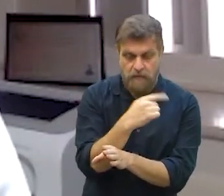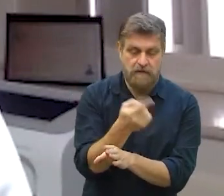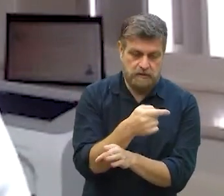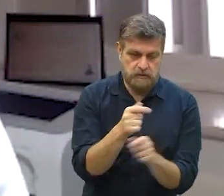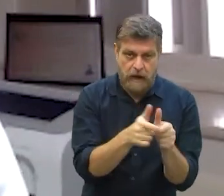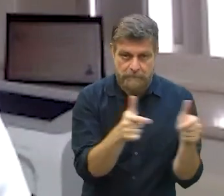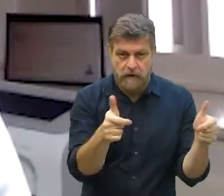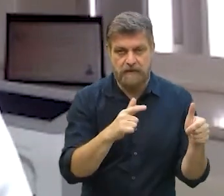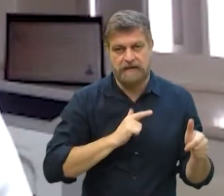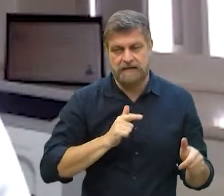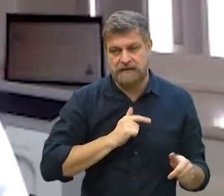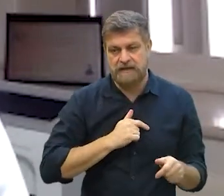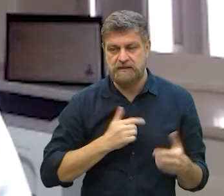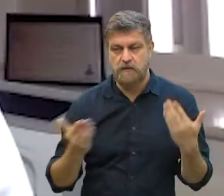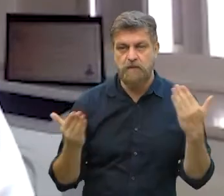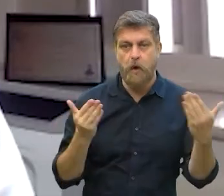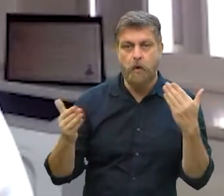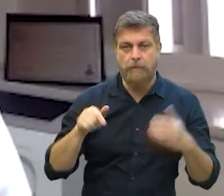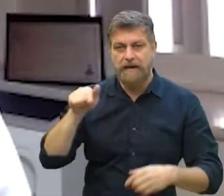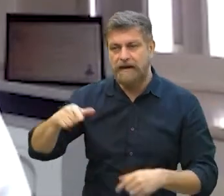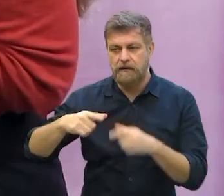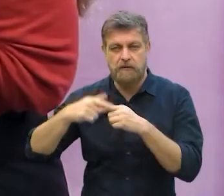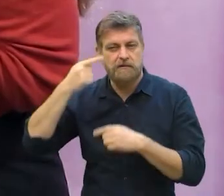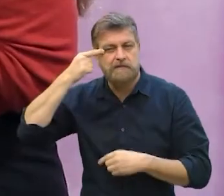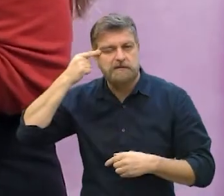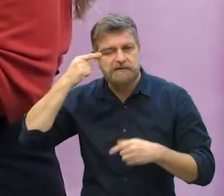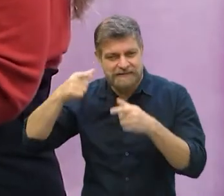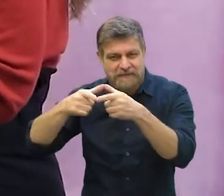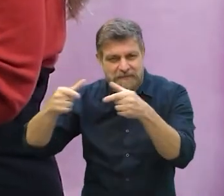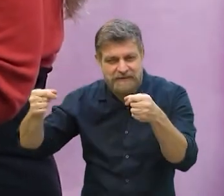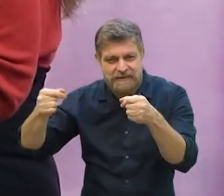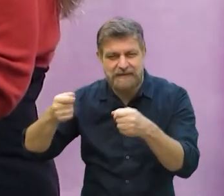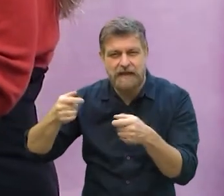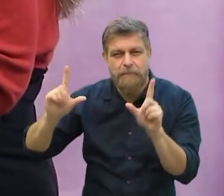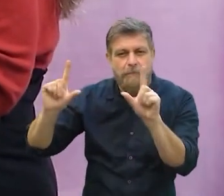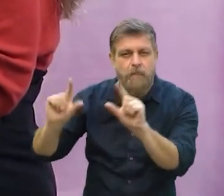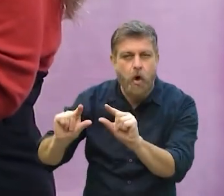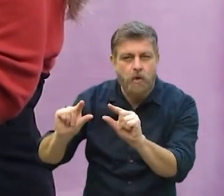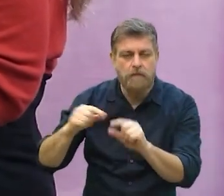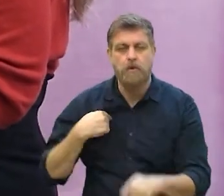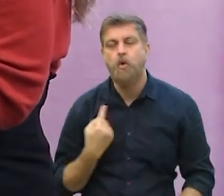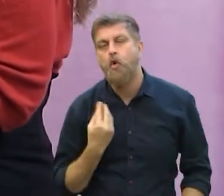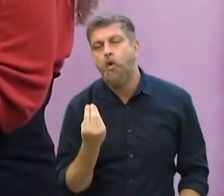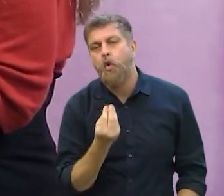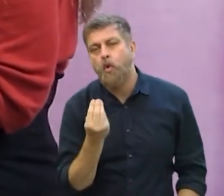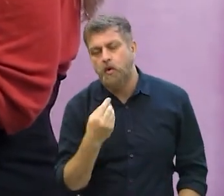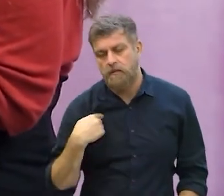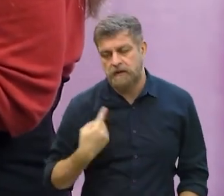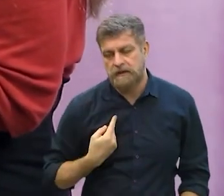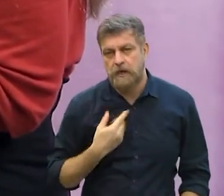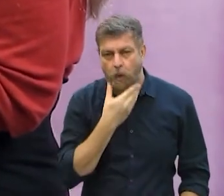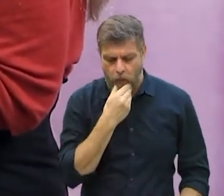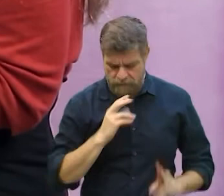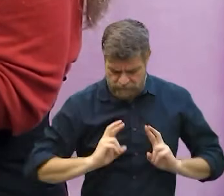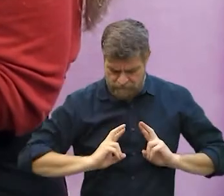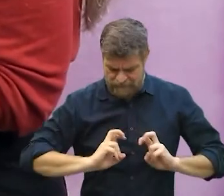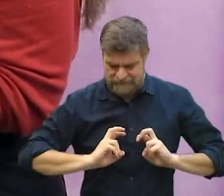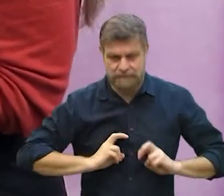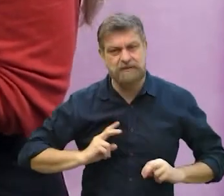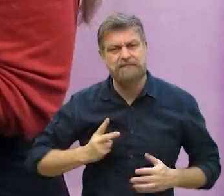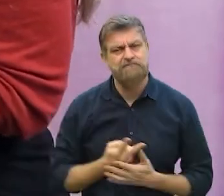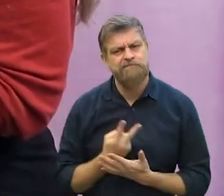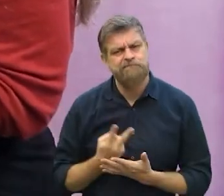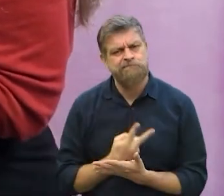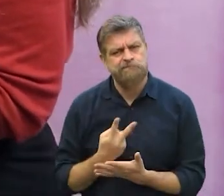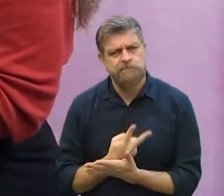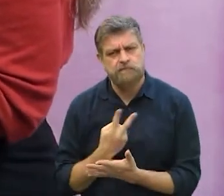Então, talvez um hábito alimentar aí envolvido com gordura animal. E, doutor, como que o homem percebe que tem alguma coisa de errado? Ou esse é